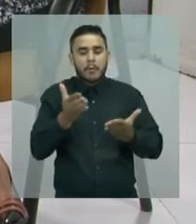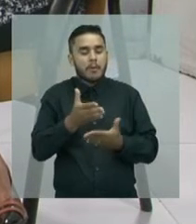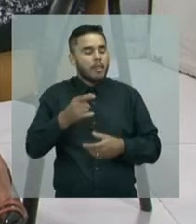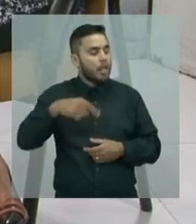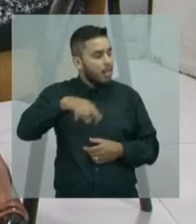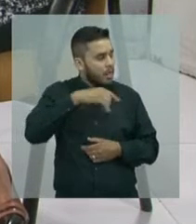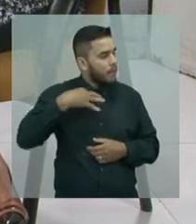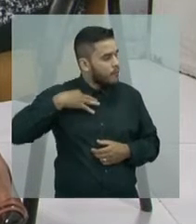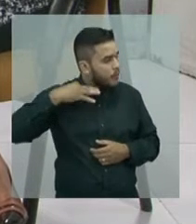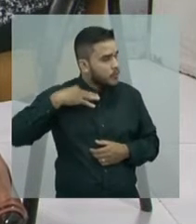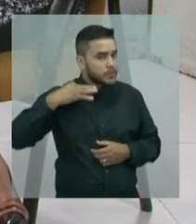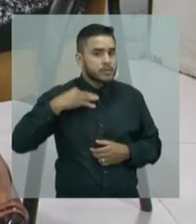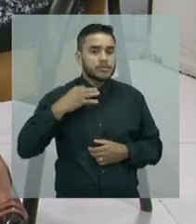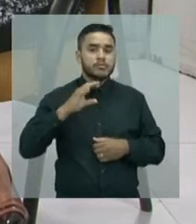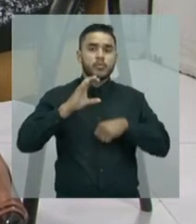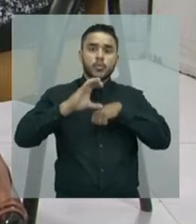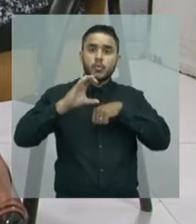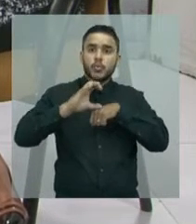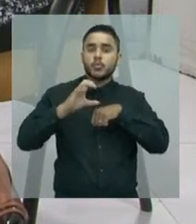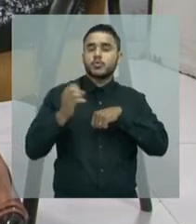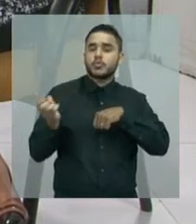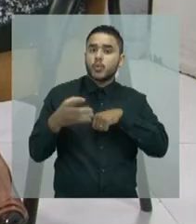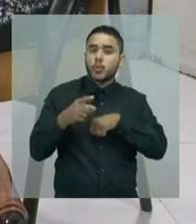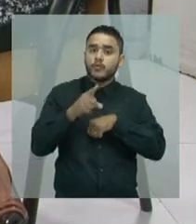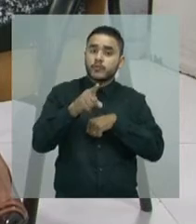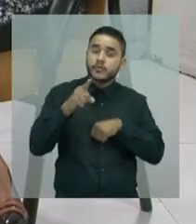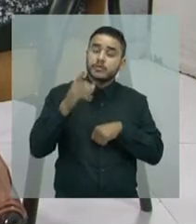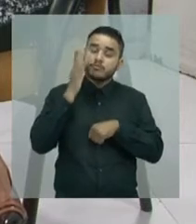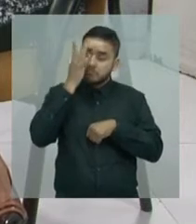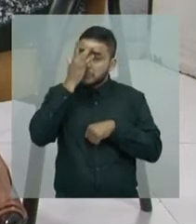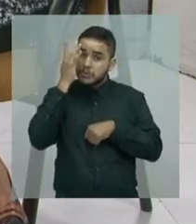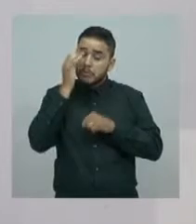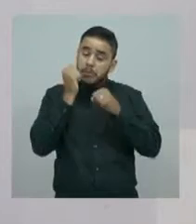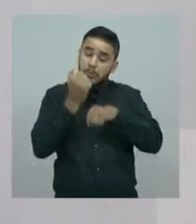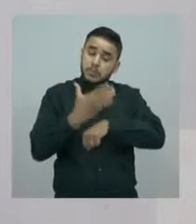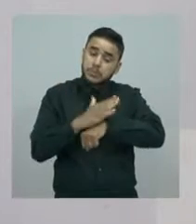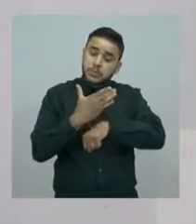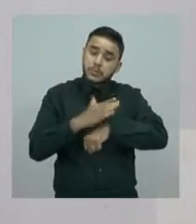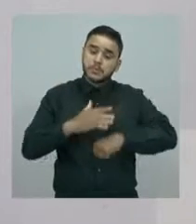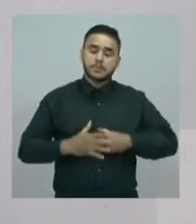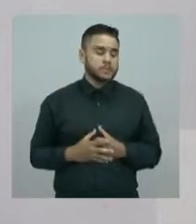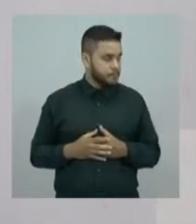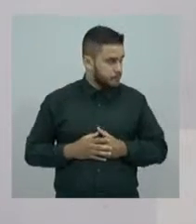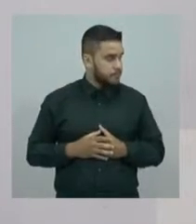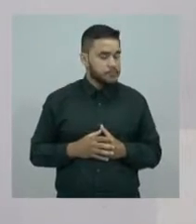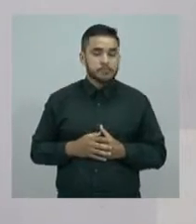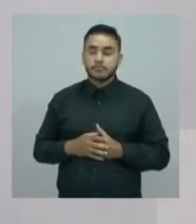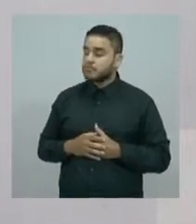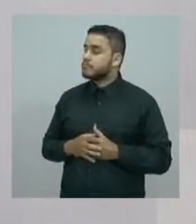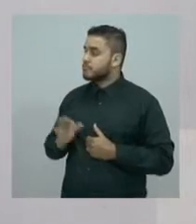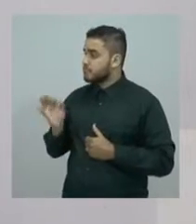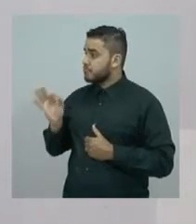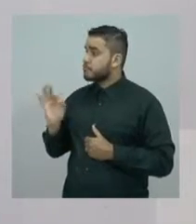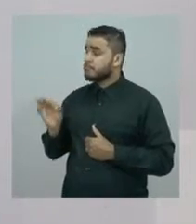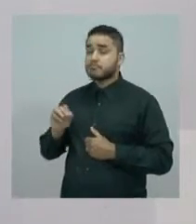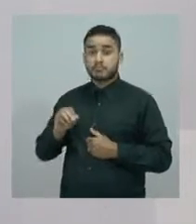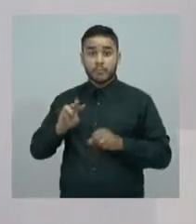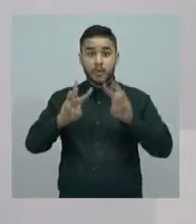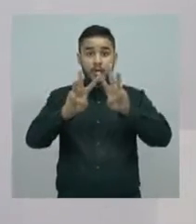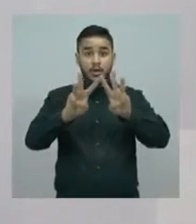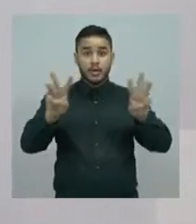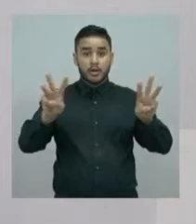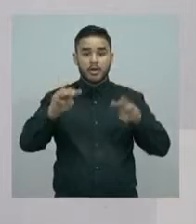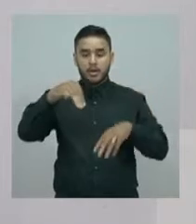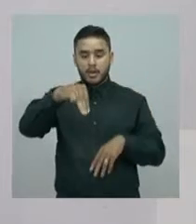comunitária, para a formação de novos mediadores. Fique à vontade. Pronto, no site do MP, no site